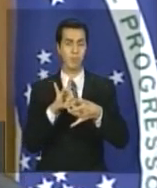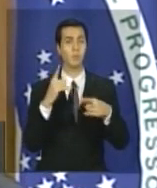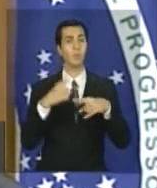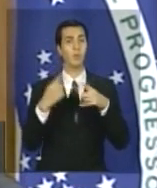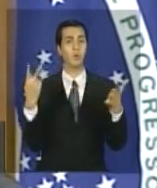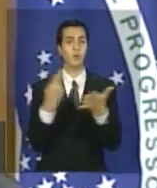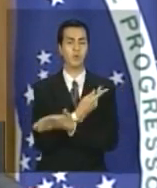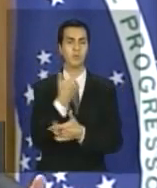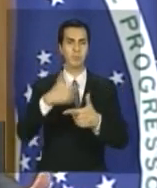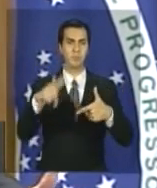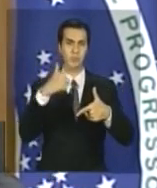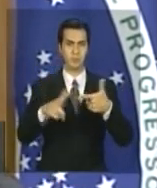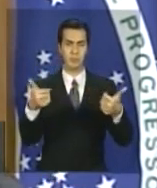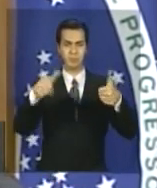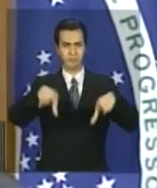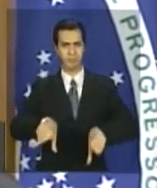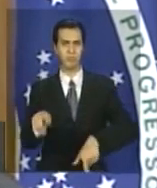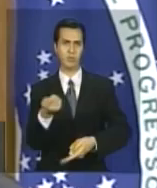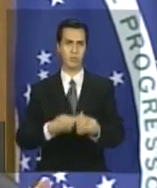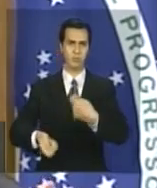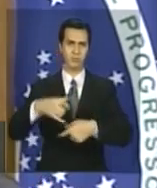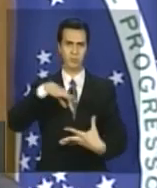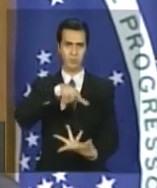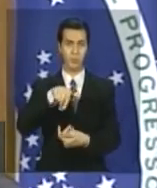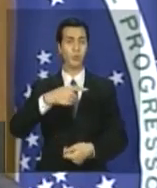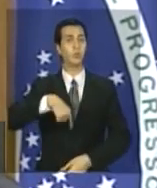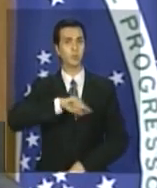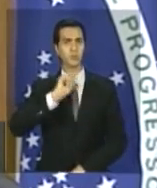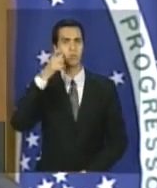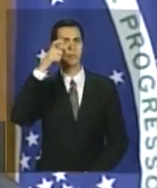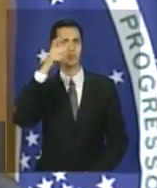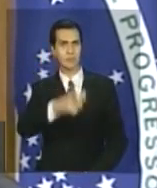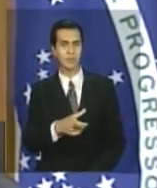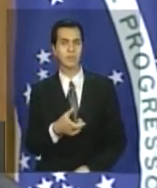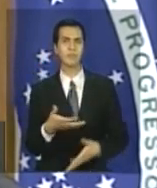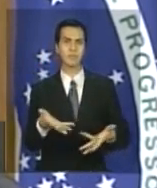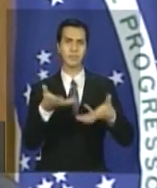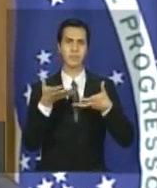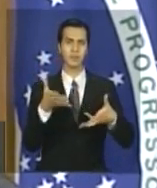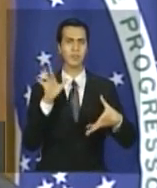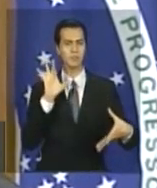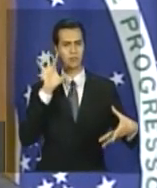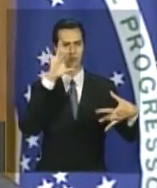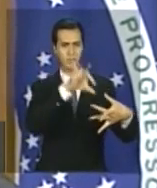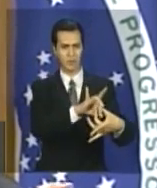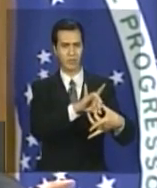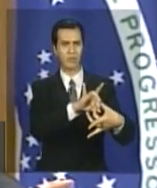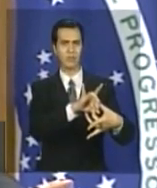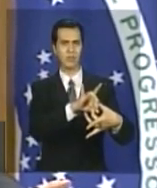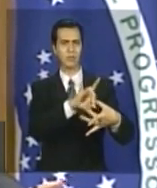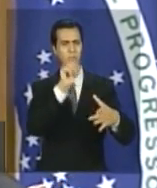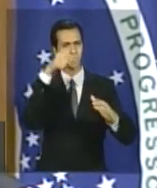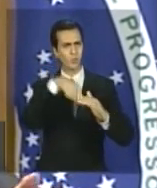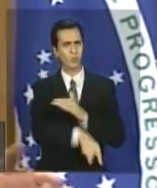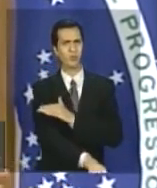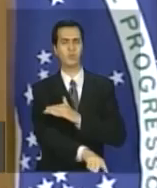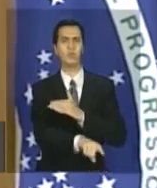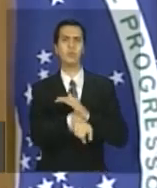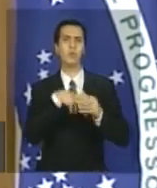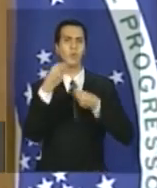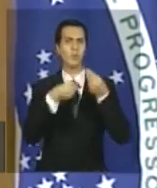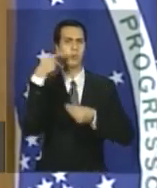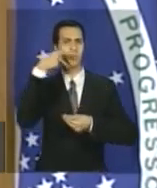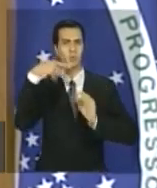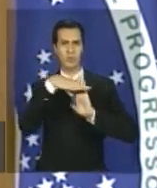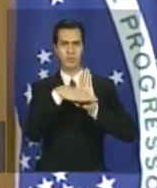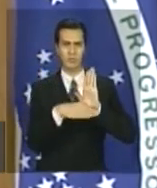mundial. E estamos muito interessados em construir uma cooperação mais profunda em questões de política externa com